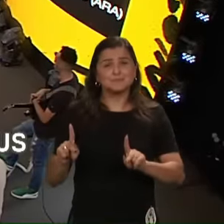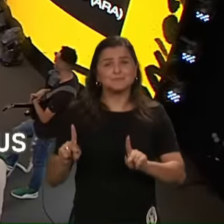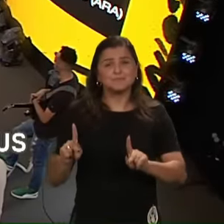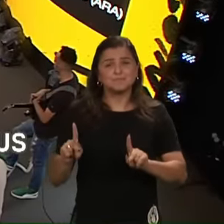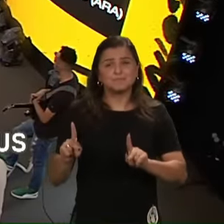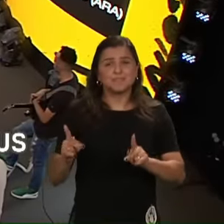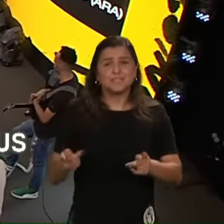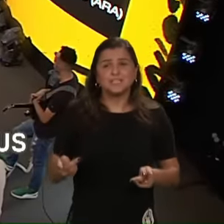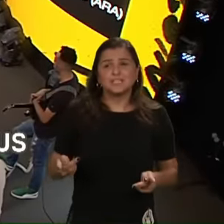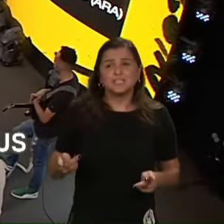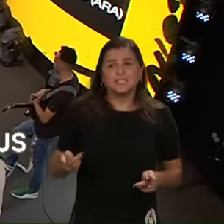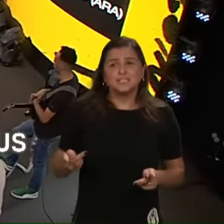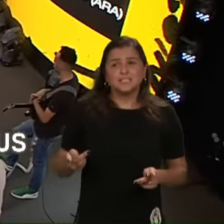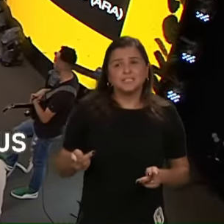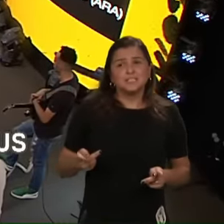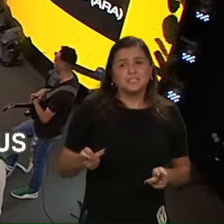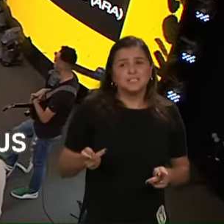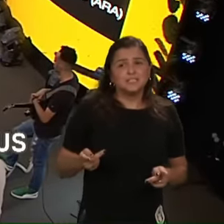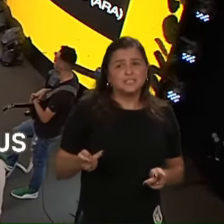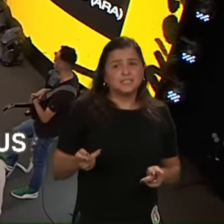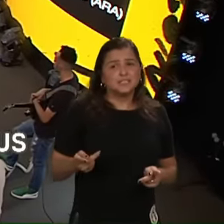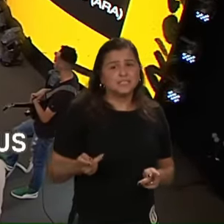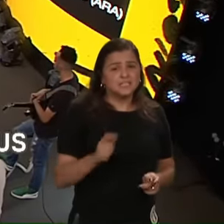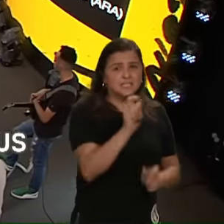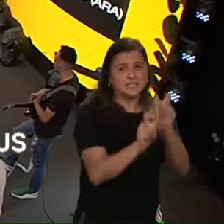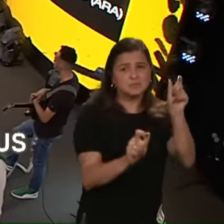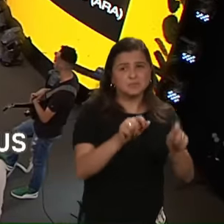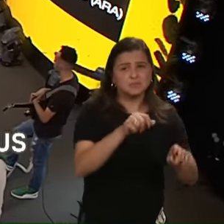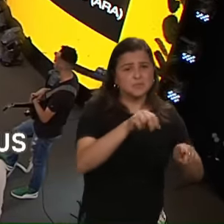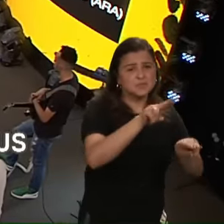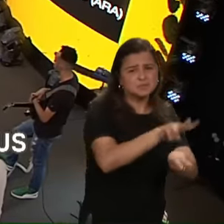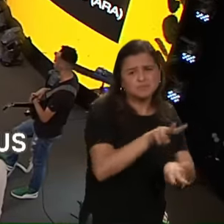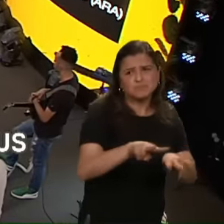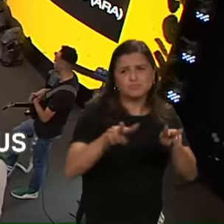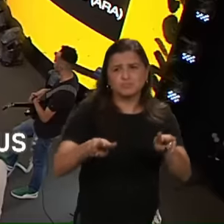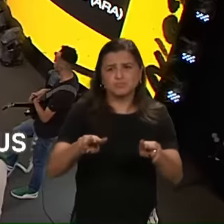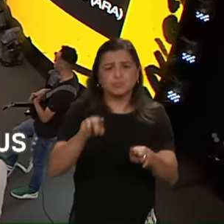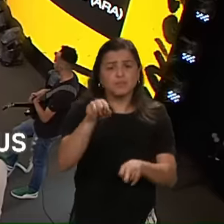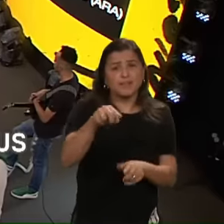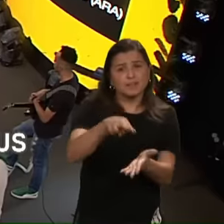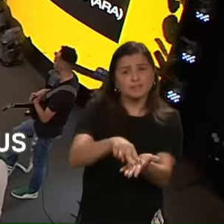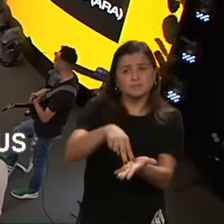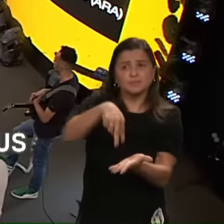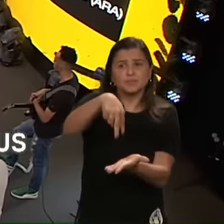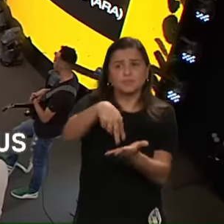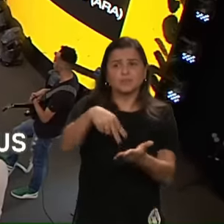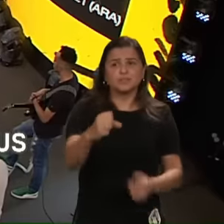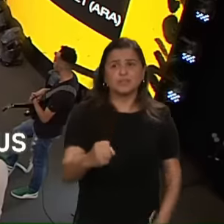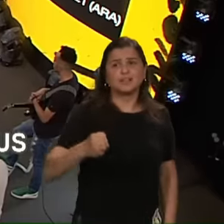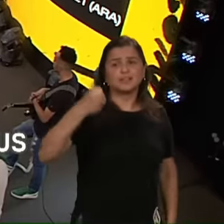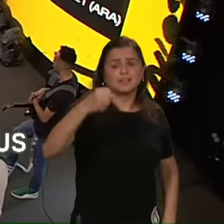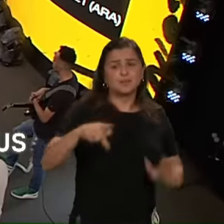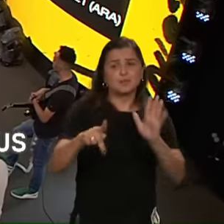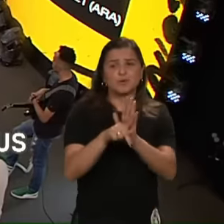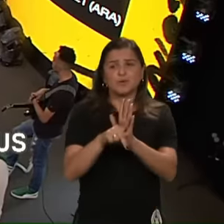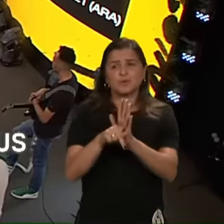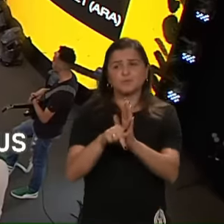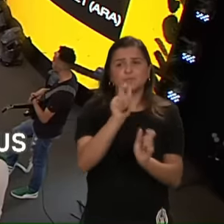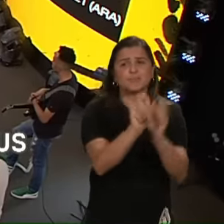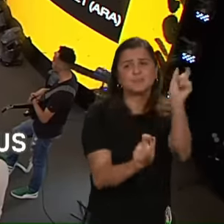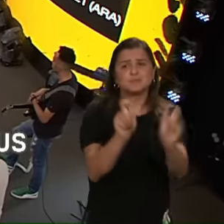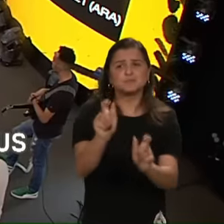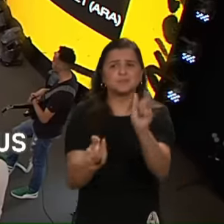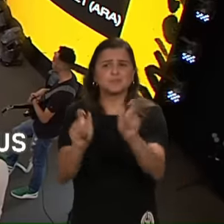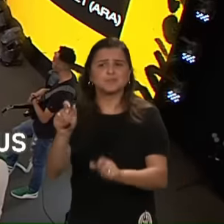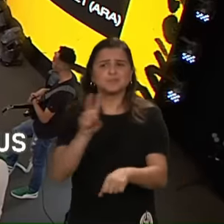a Jesus nosso Senhor, o grande pastor das ovelhas, pelo sangue da eterna aliança, vos aperfeiçoe